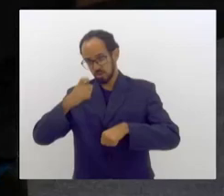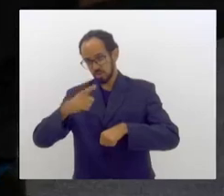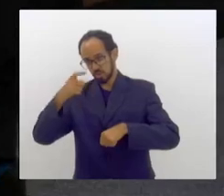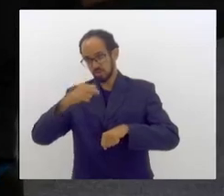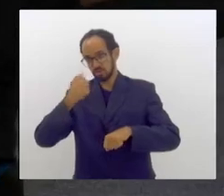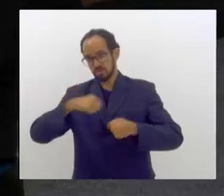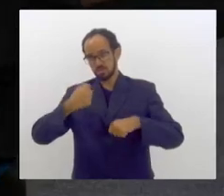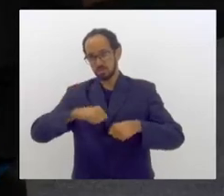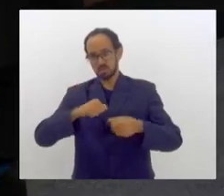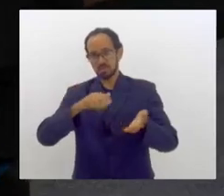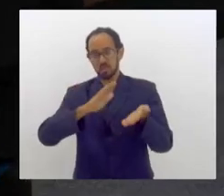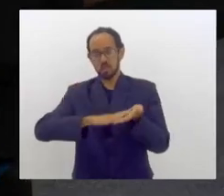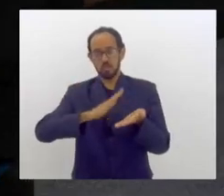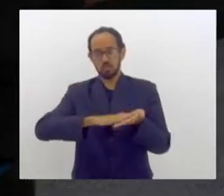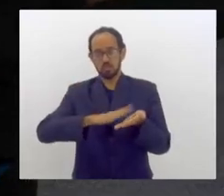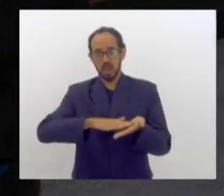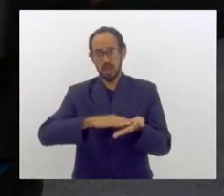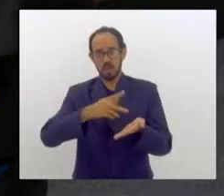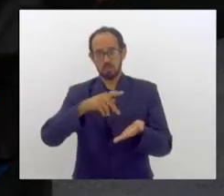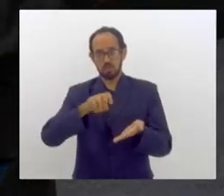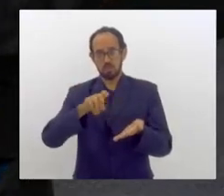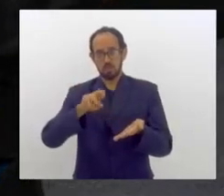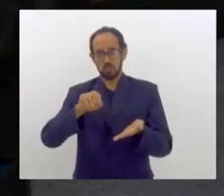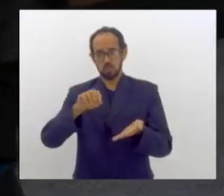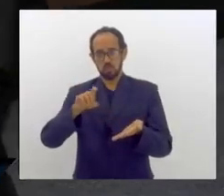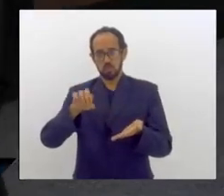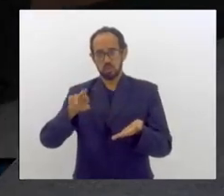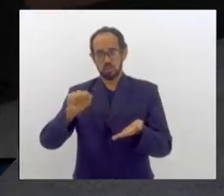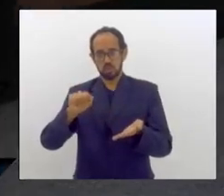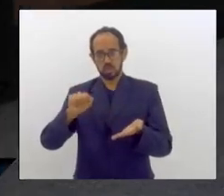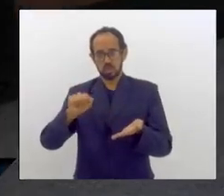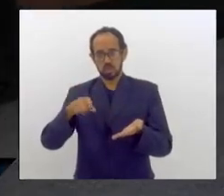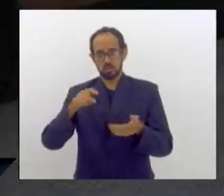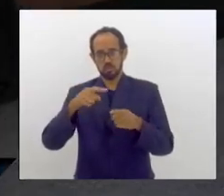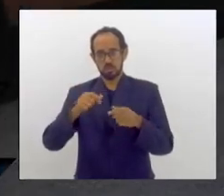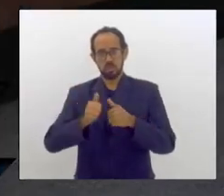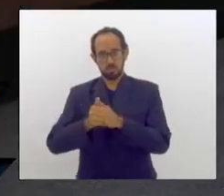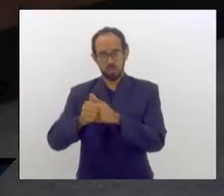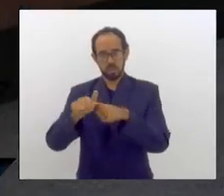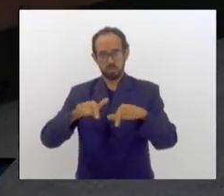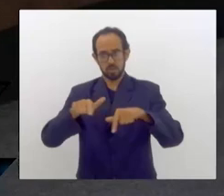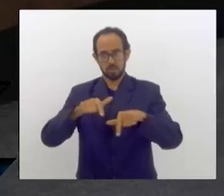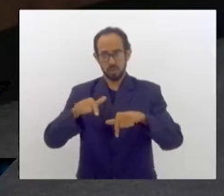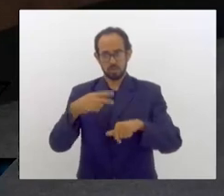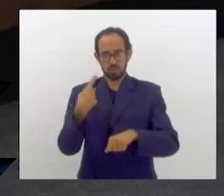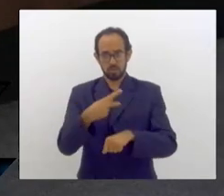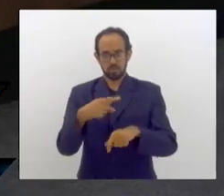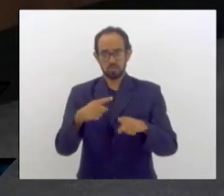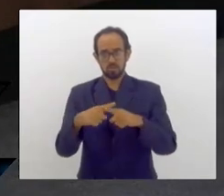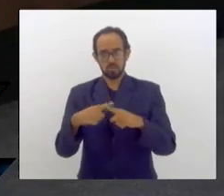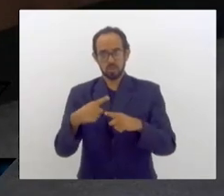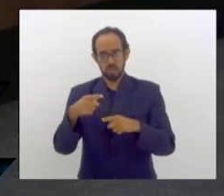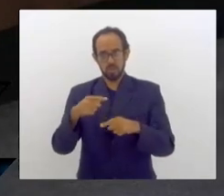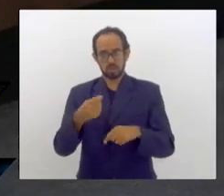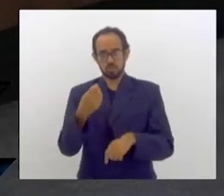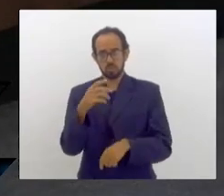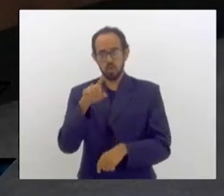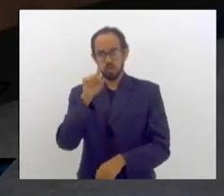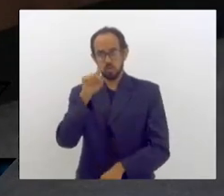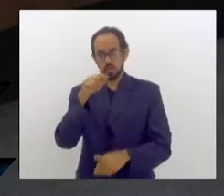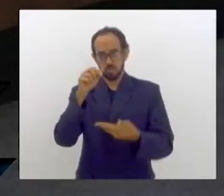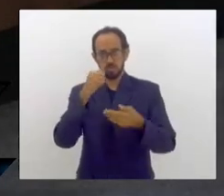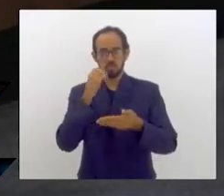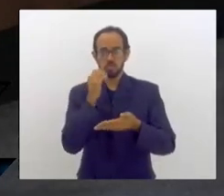Então fica a dica para ele, e para as pessoas também que acompanham o trabalho dele, porque só uma produtora aqui eu poderia ficar lendo até amanhã